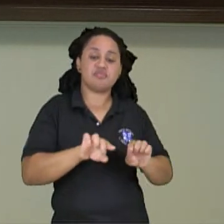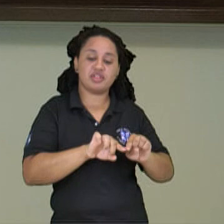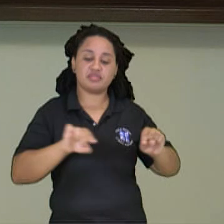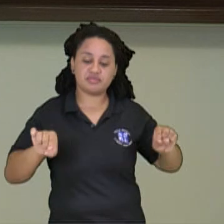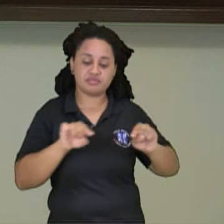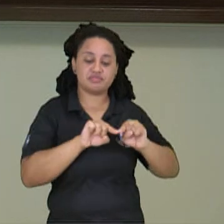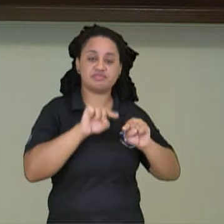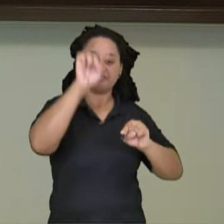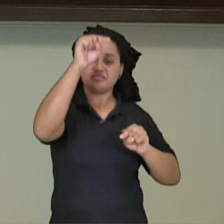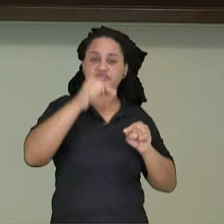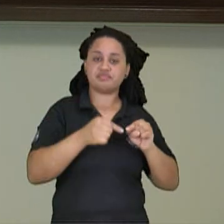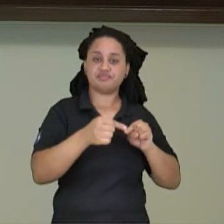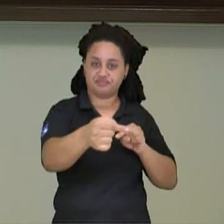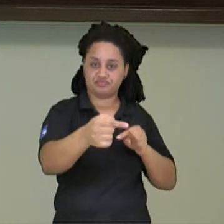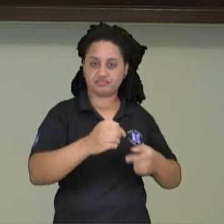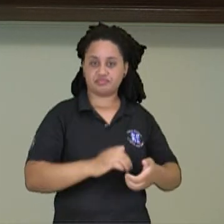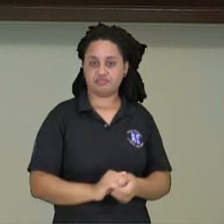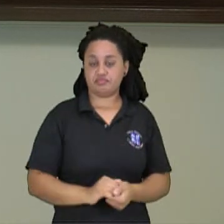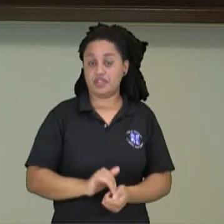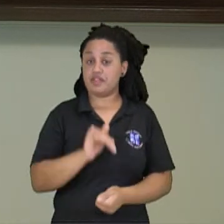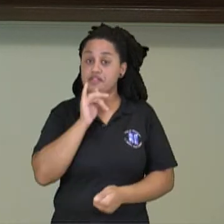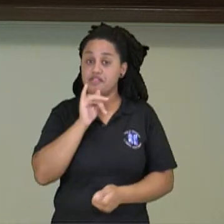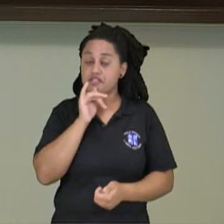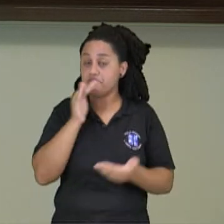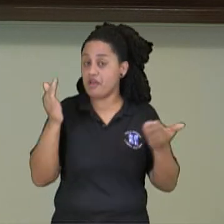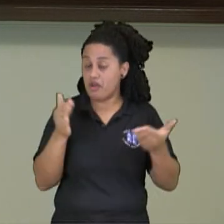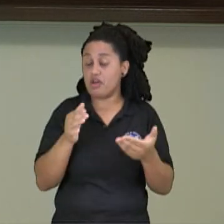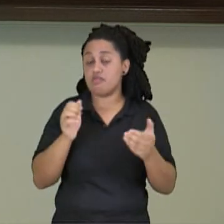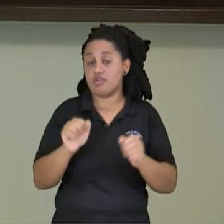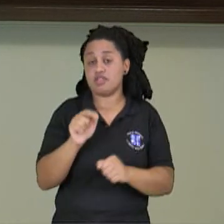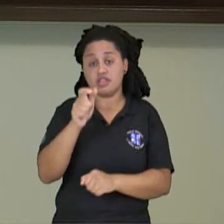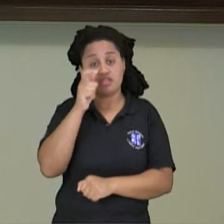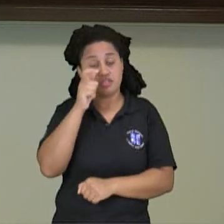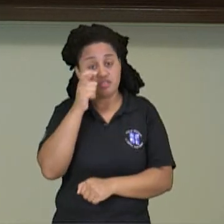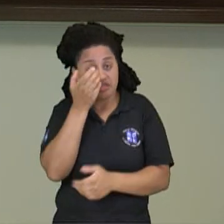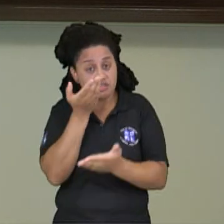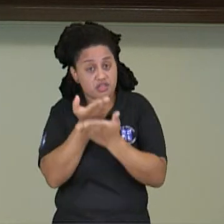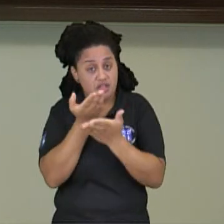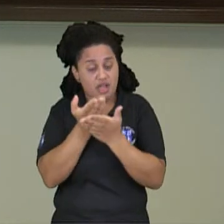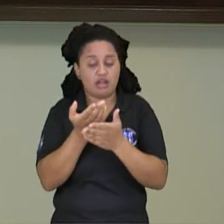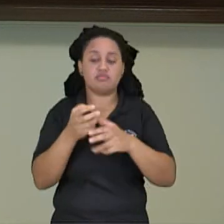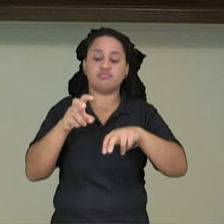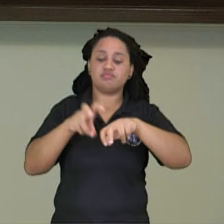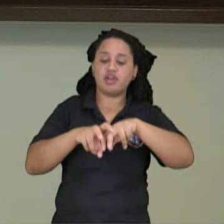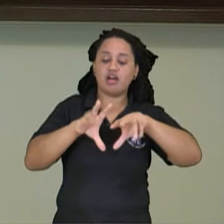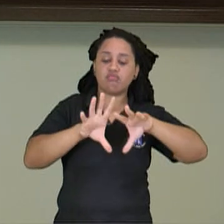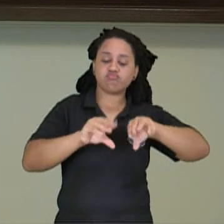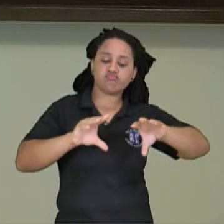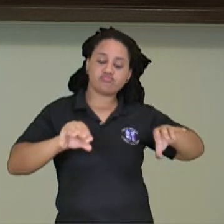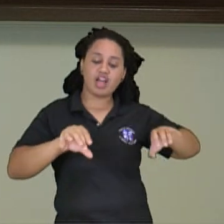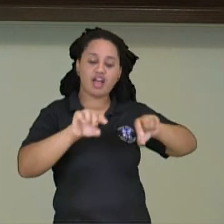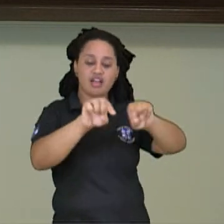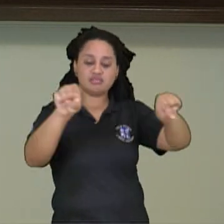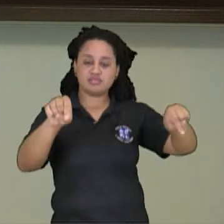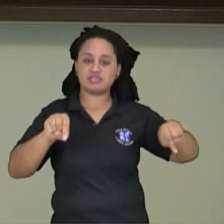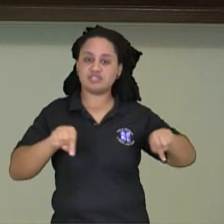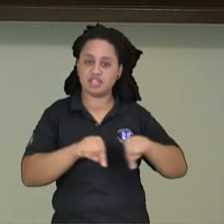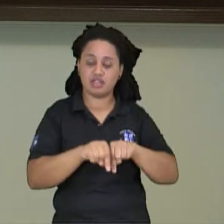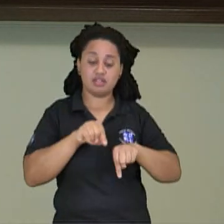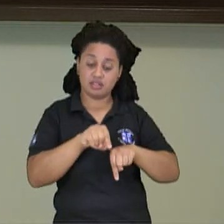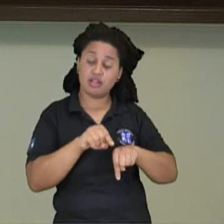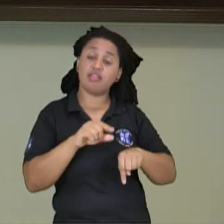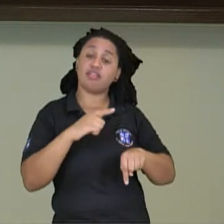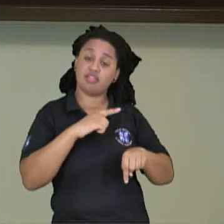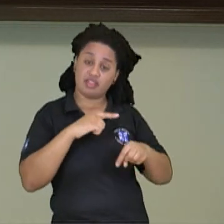tridimensionais. Por exemplo, agora você pode estar assistindo essa aula sentado aí no sofá, na sala, né? A sala